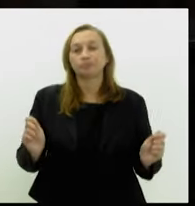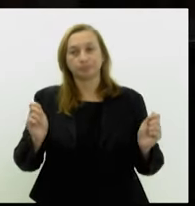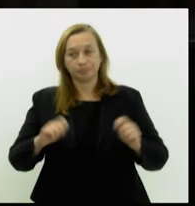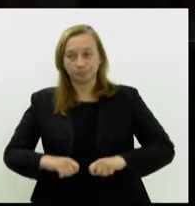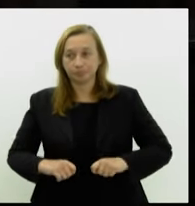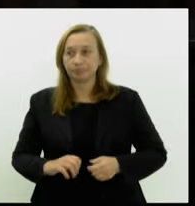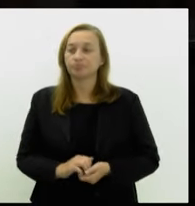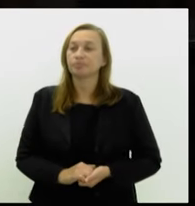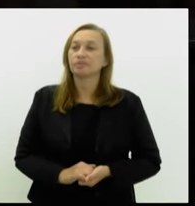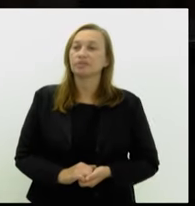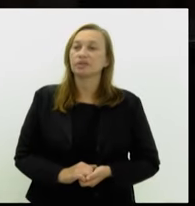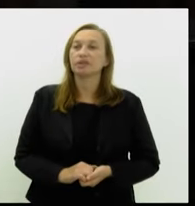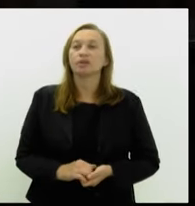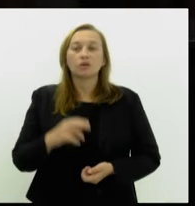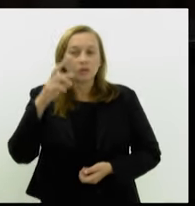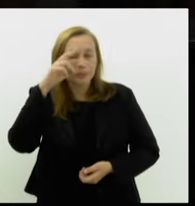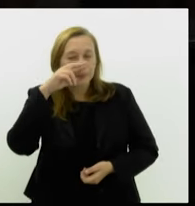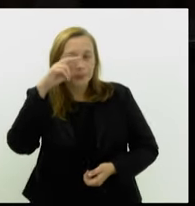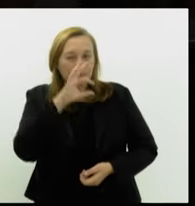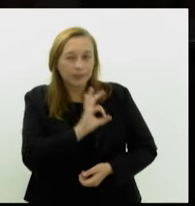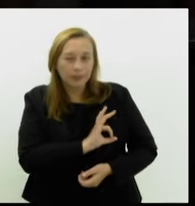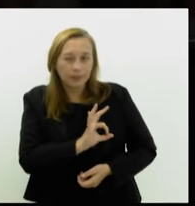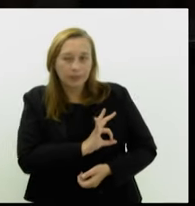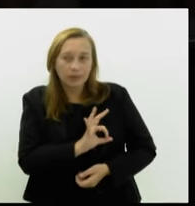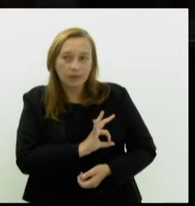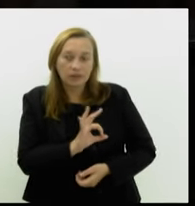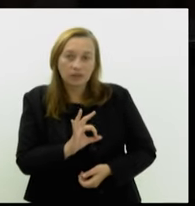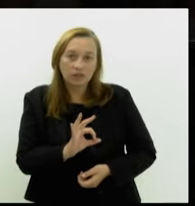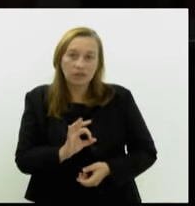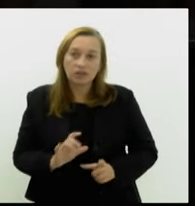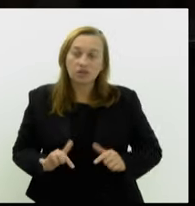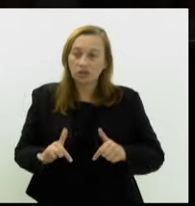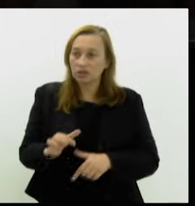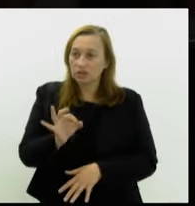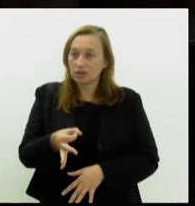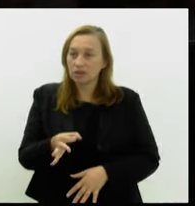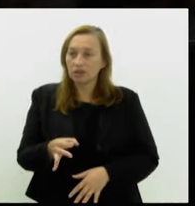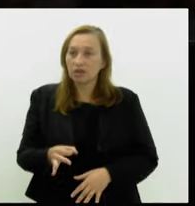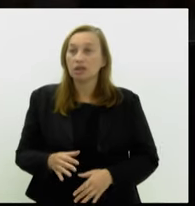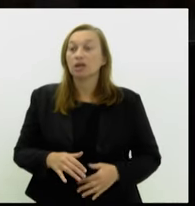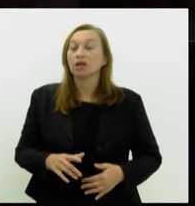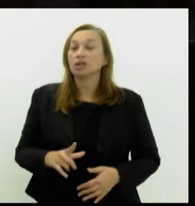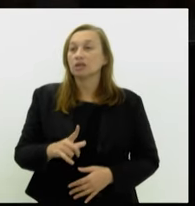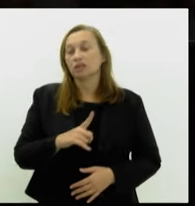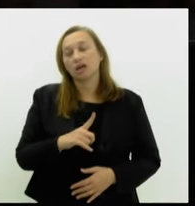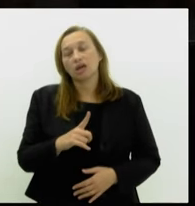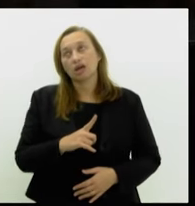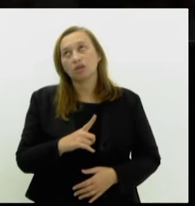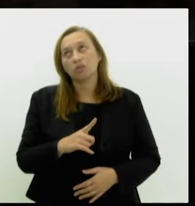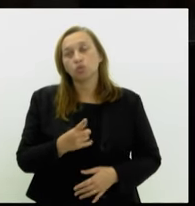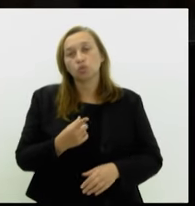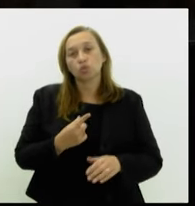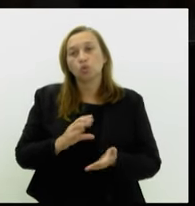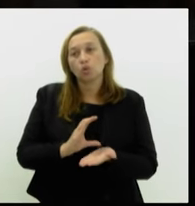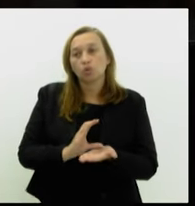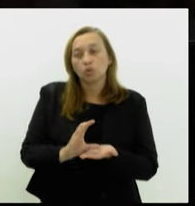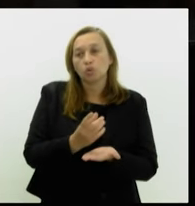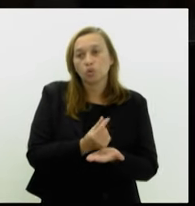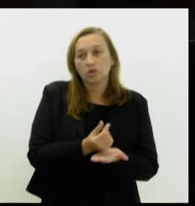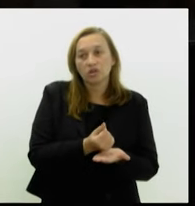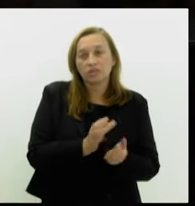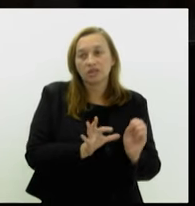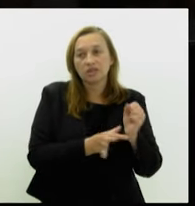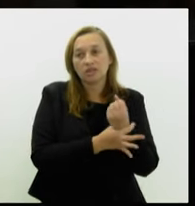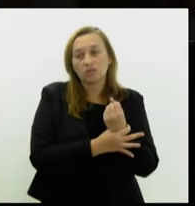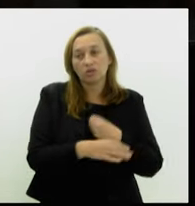possibilidades da perícia funcionar de maneira concreta. Isso não é à toa. Enquanto temos no orçamento da segurança pública,